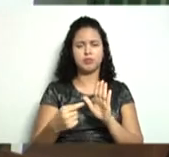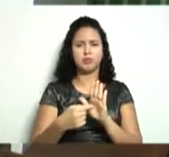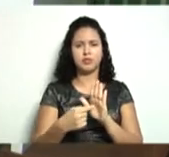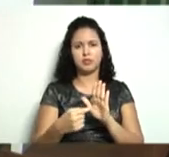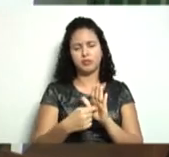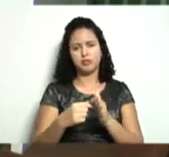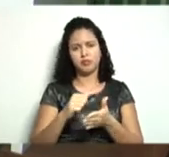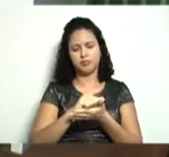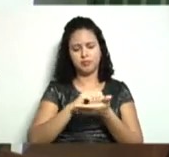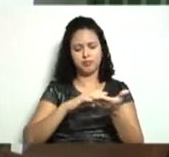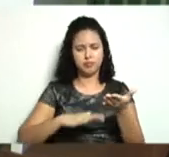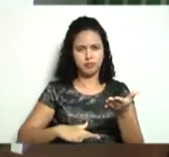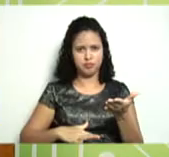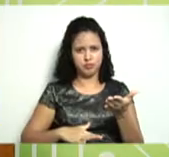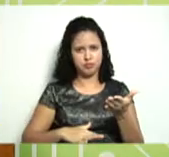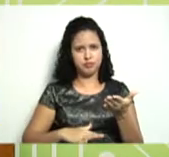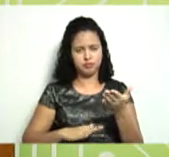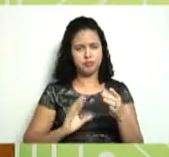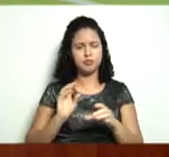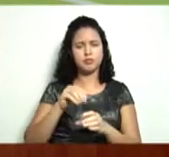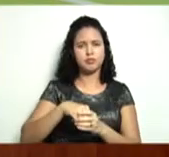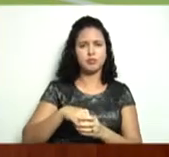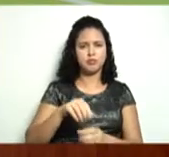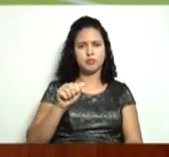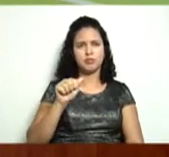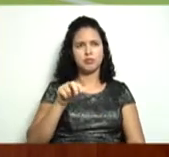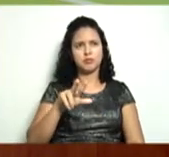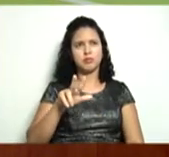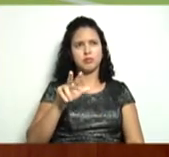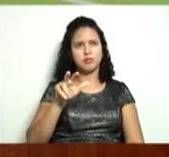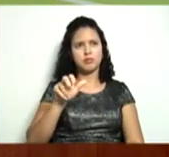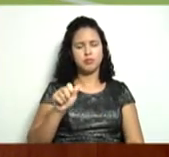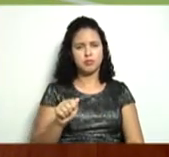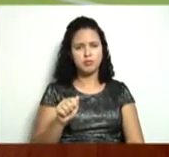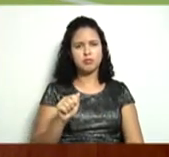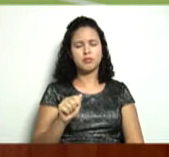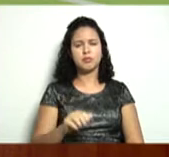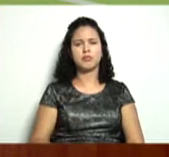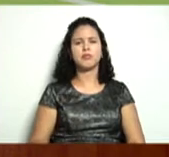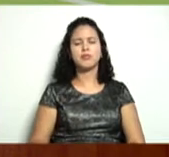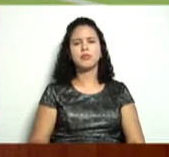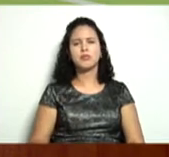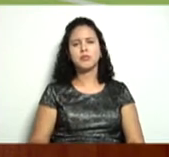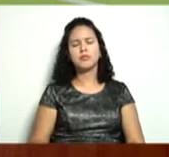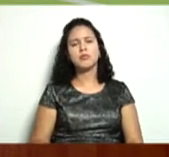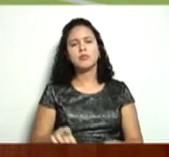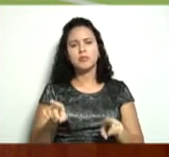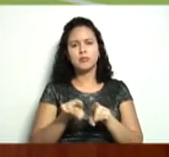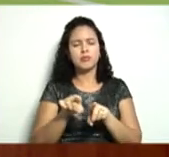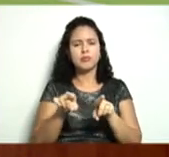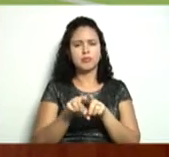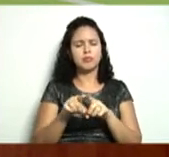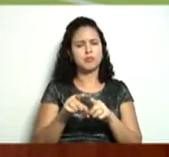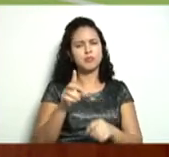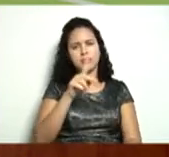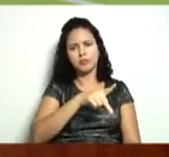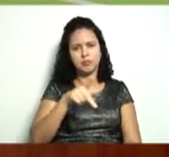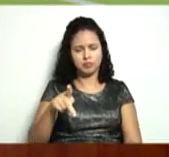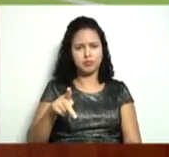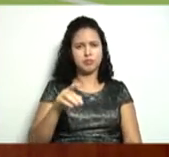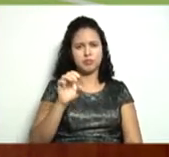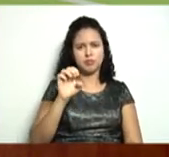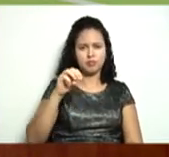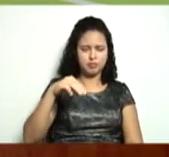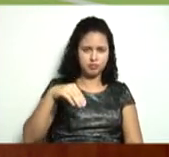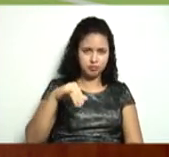da atividade de percurso. Olha só, e além dessa questão, muito bem trazida pela professora Emi,